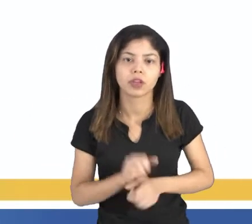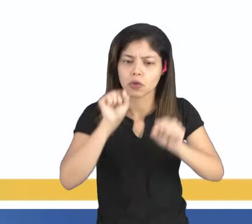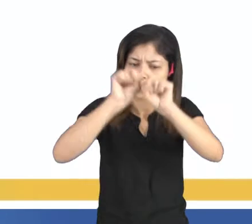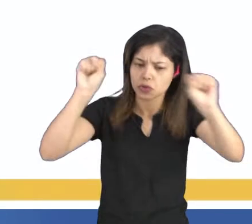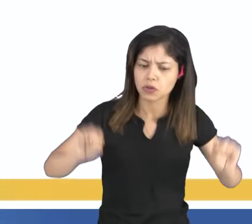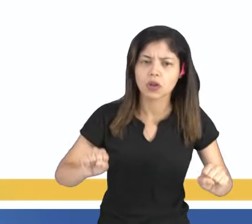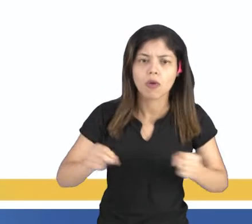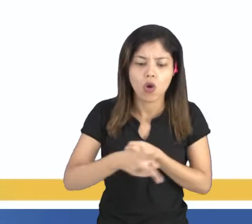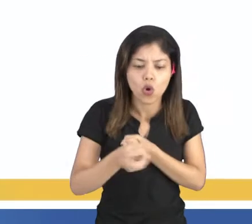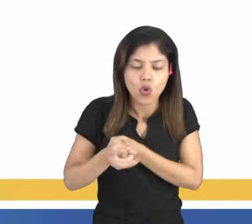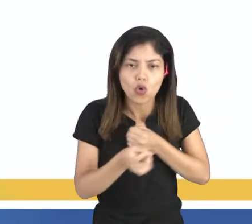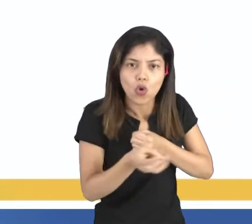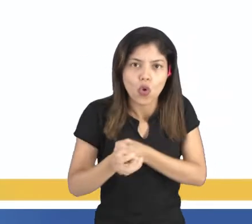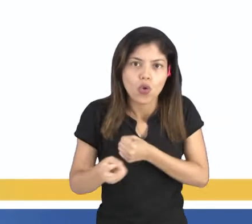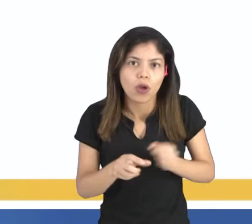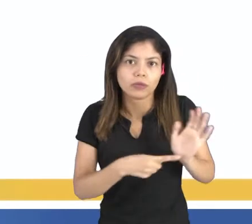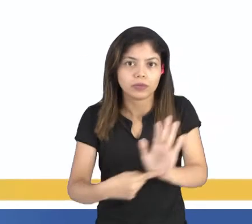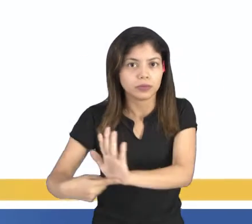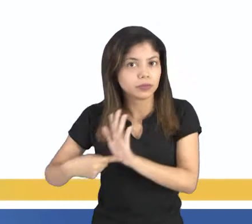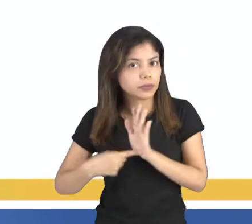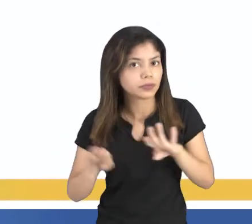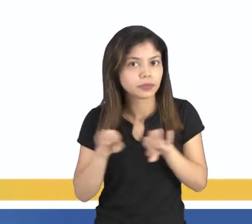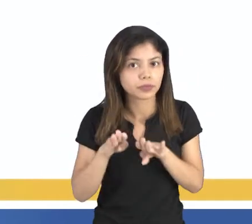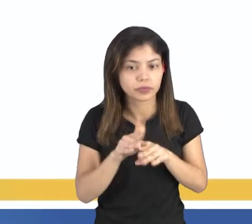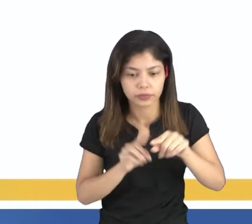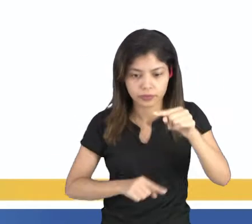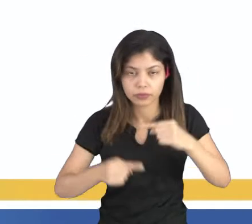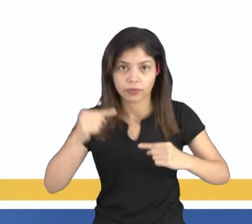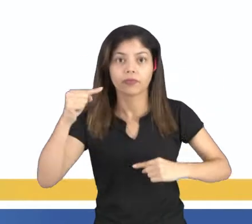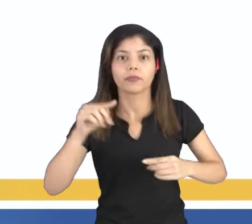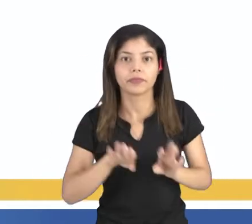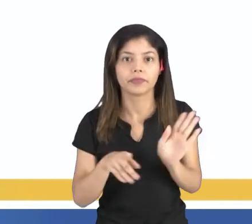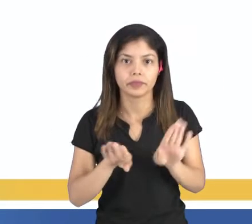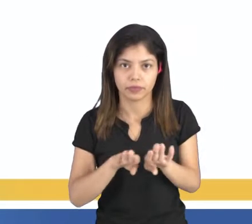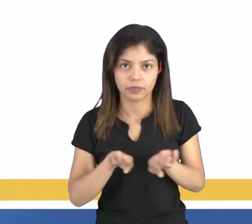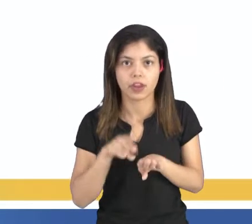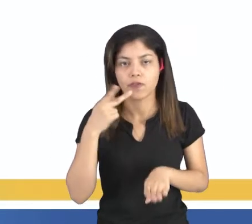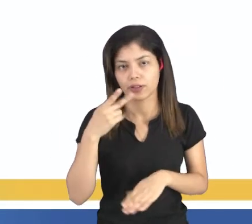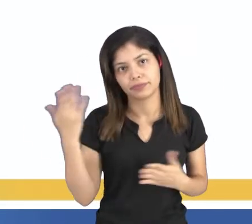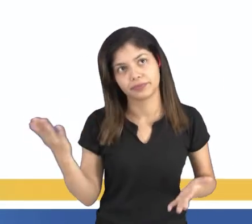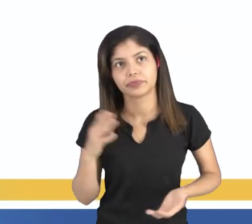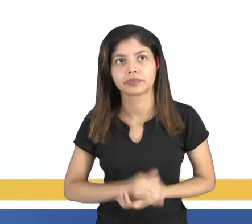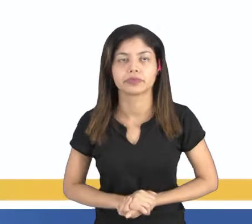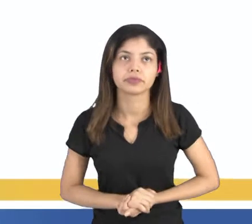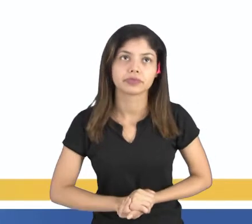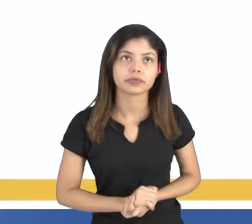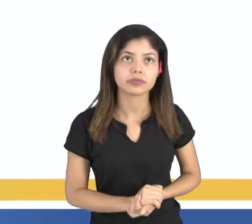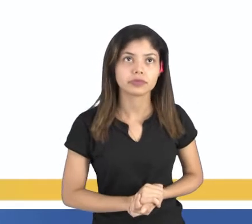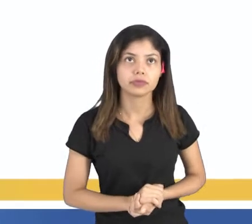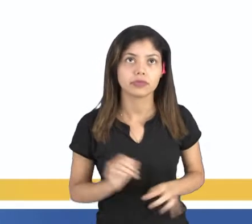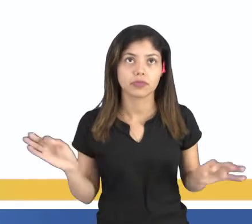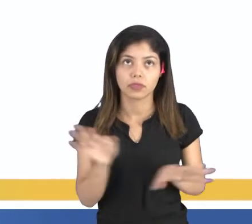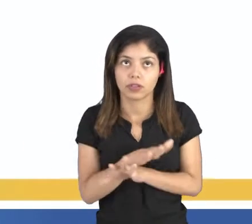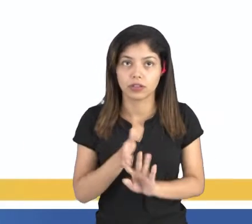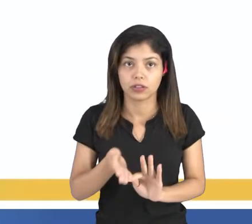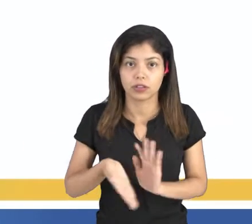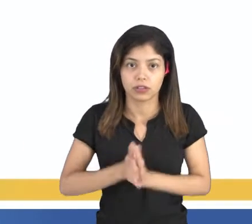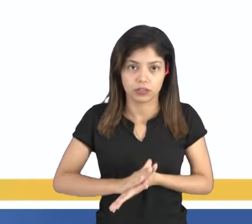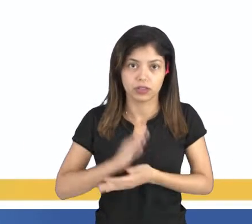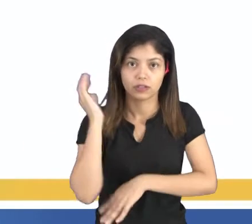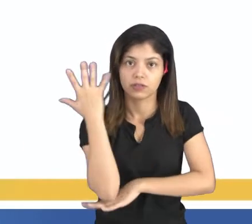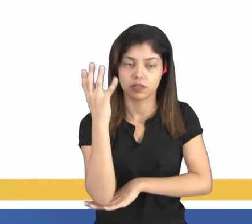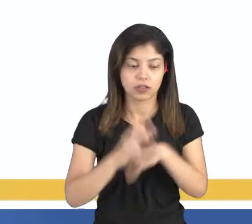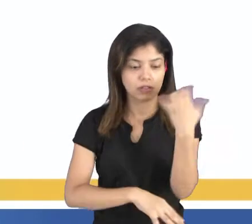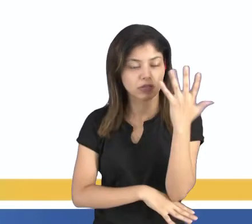o sistema filtrante de nutrientes e materiais em suspensão, do qual nós estamos falando. O desaparecimento das